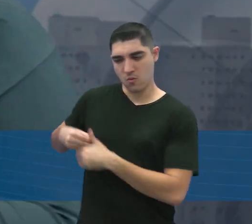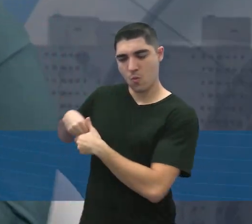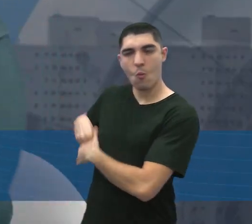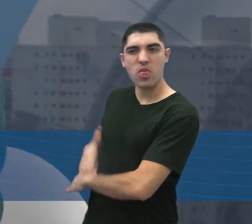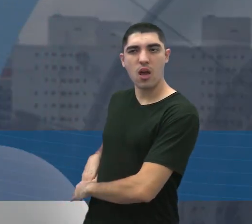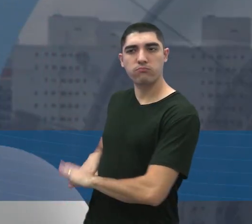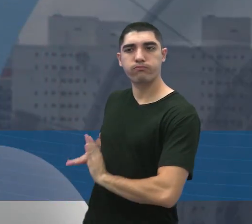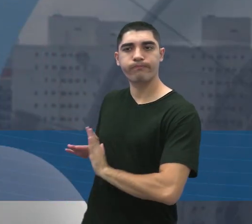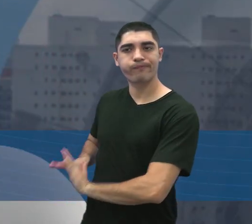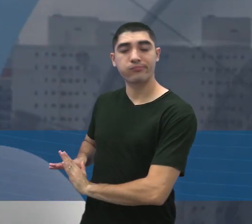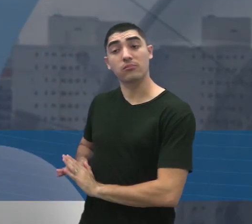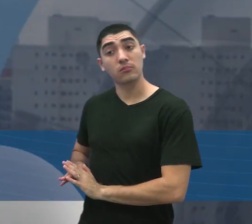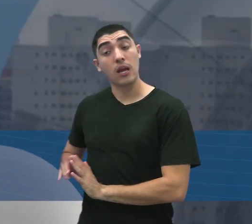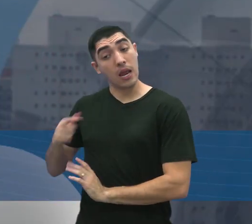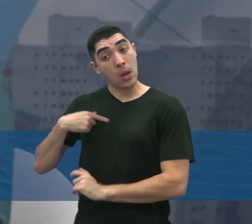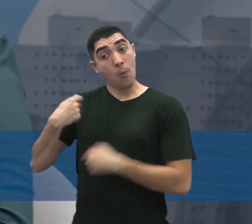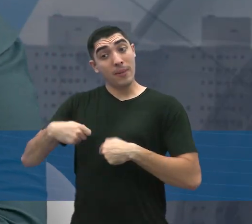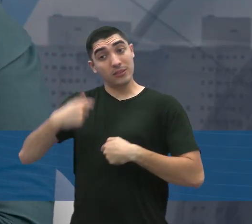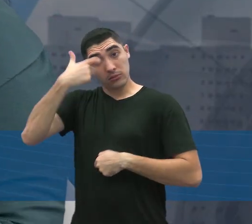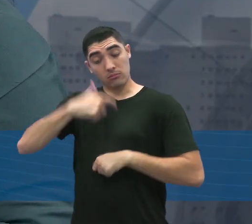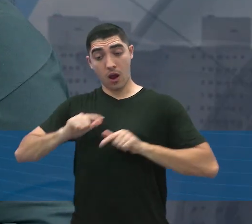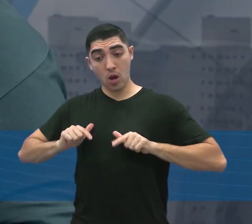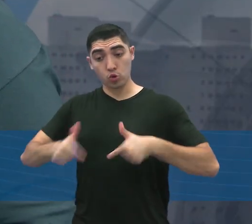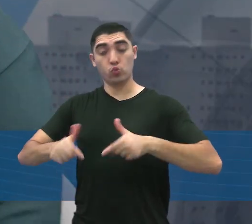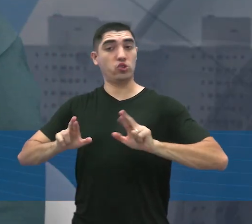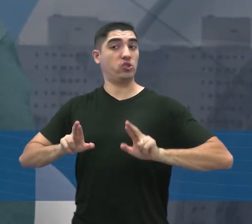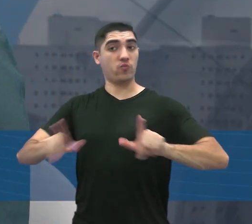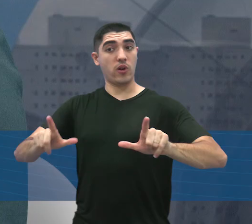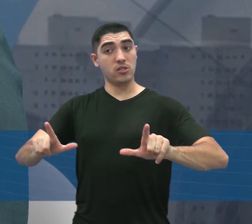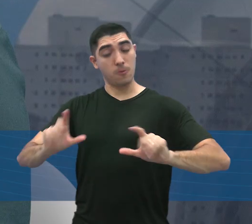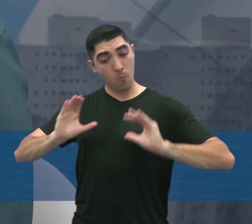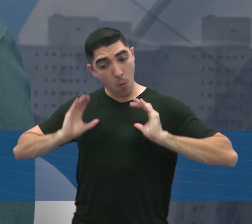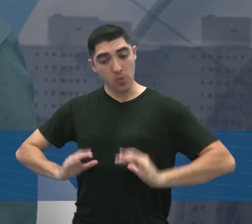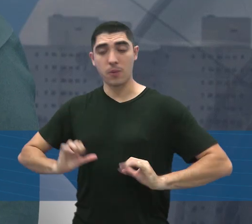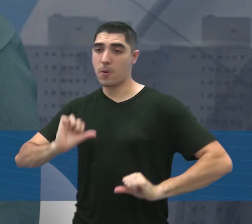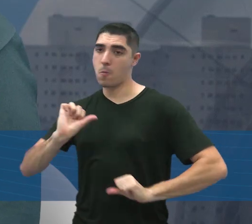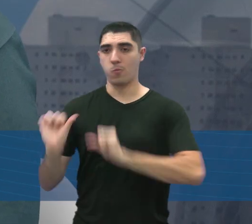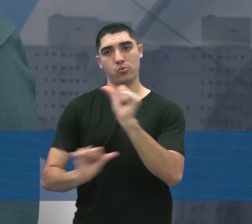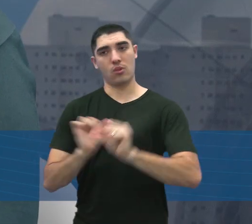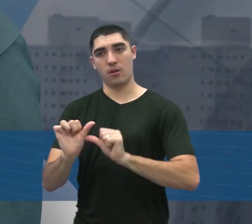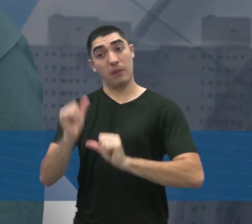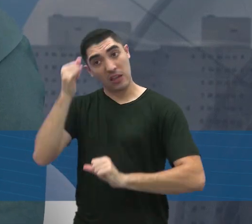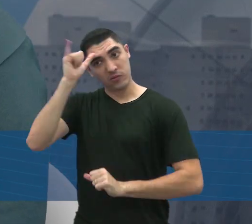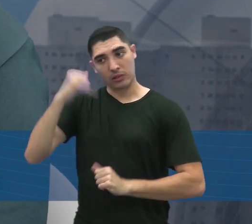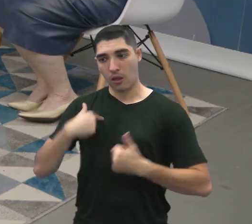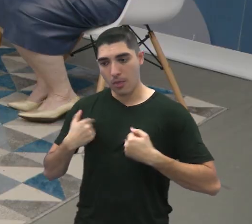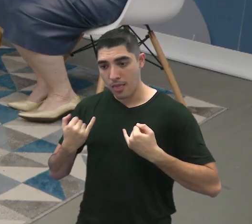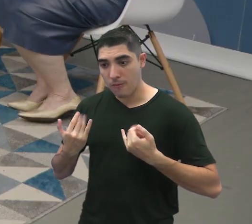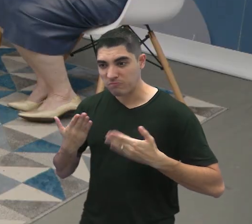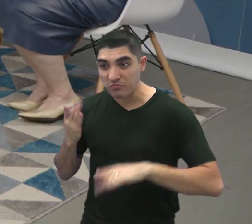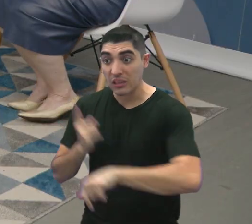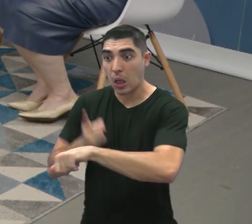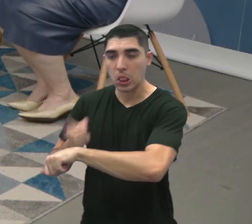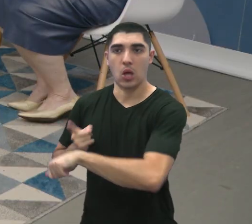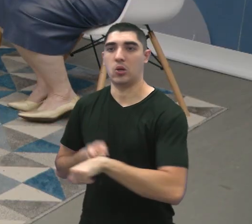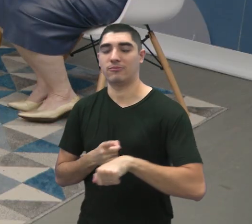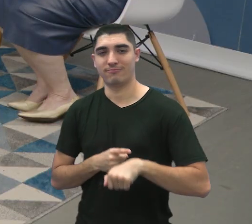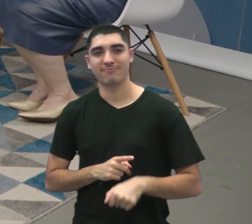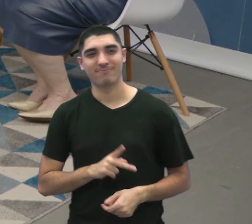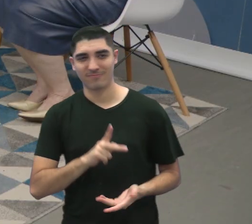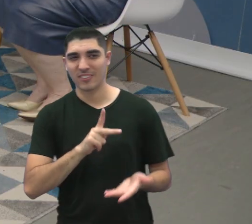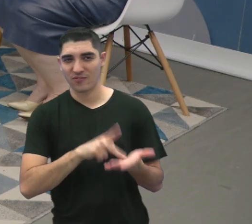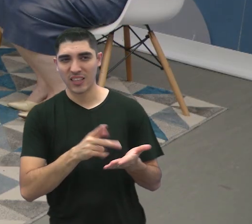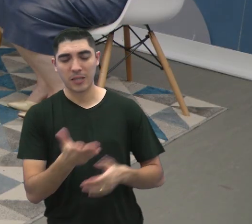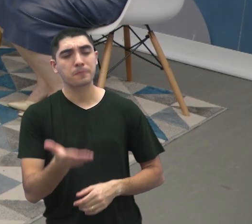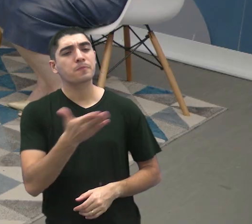a tomar ali atitudes que me impeçam de tomar uma decisão errada no momento do impulso. Com certeza, Luciana.